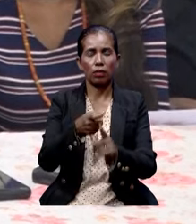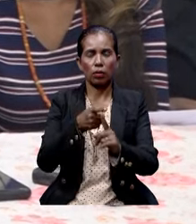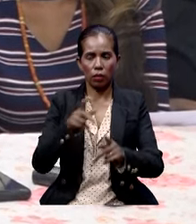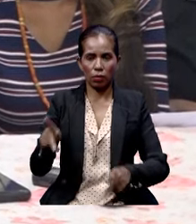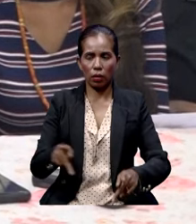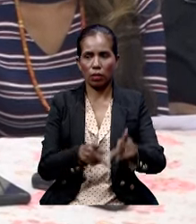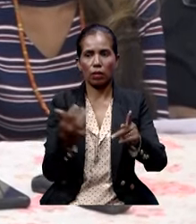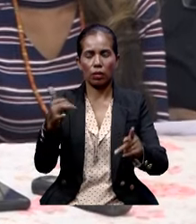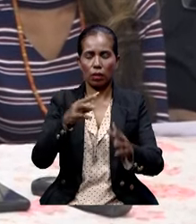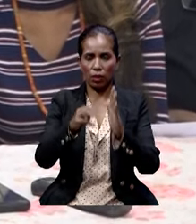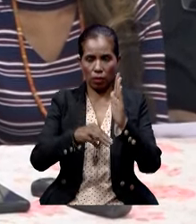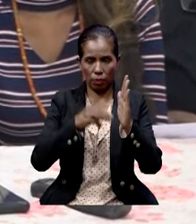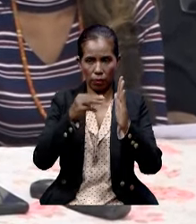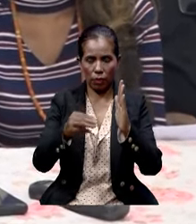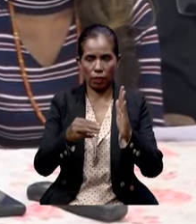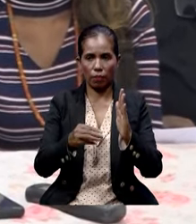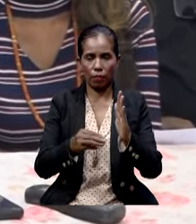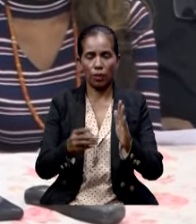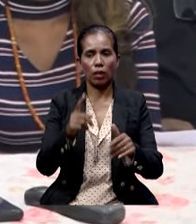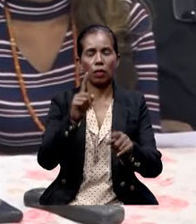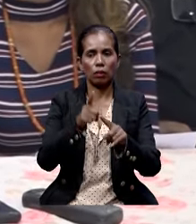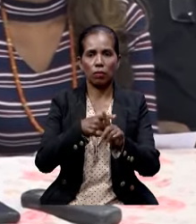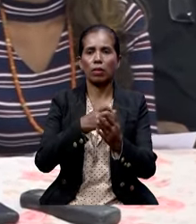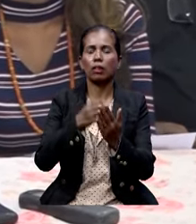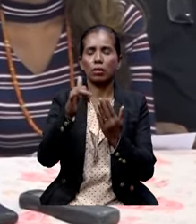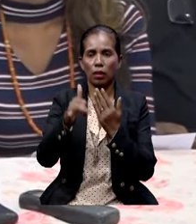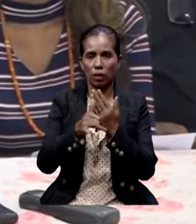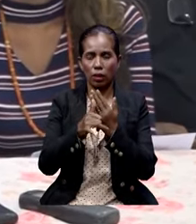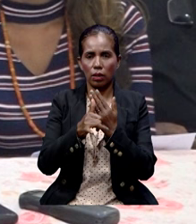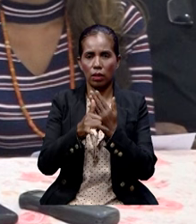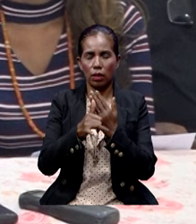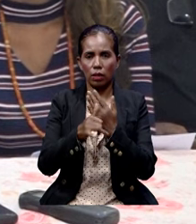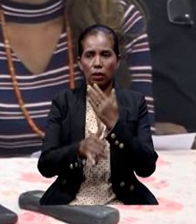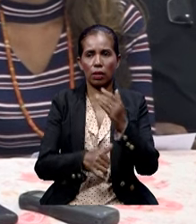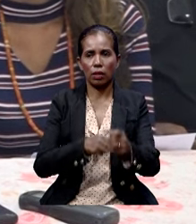publicação se remédia. E a início fulan janeiro, tinang